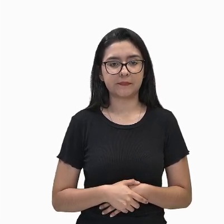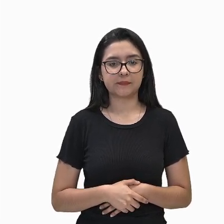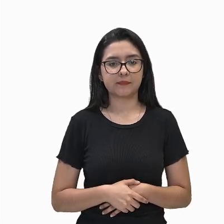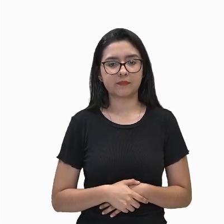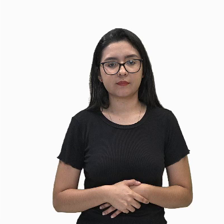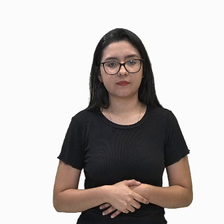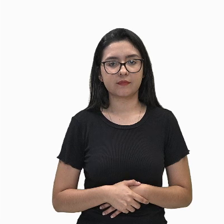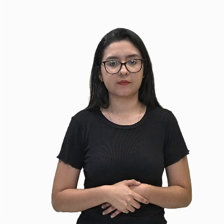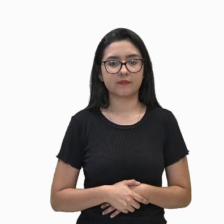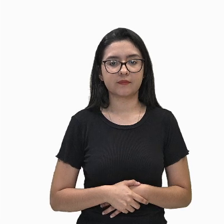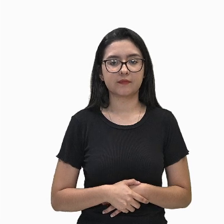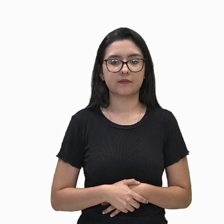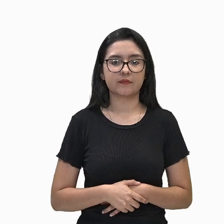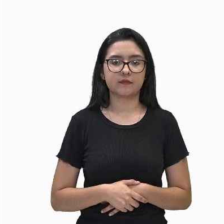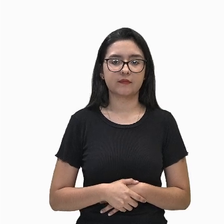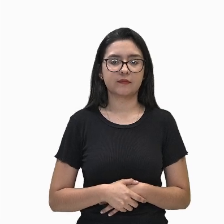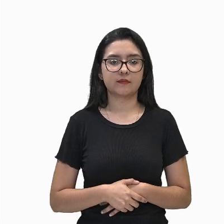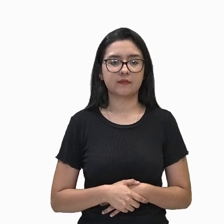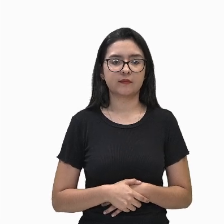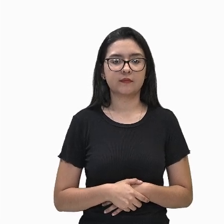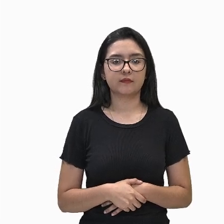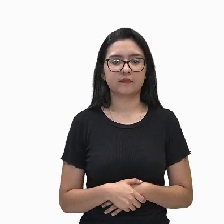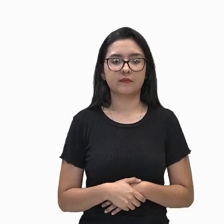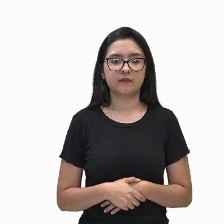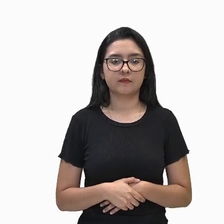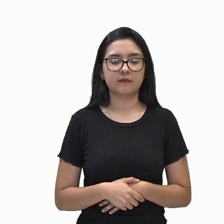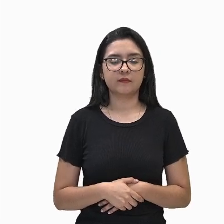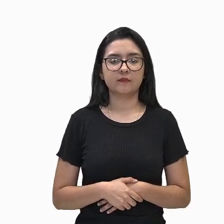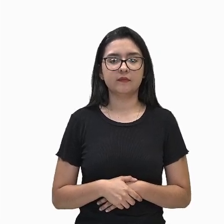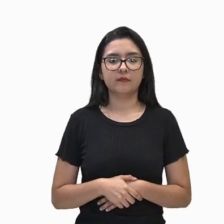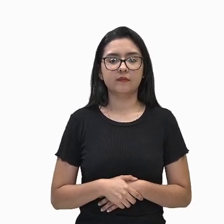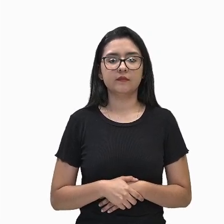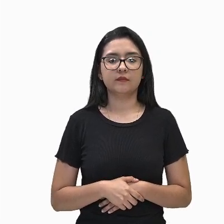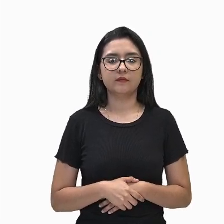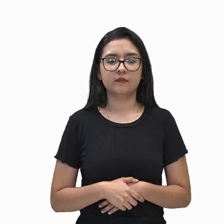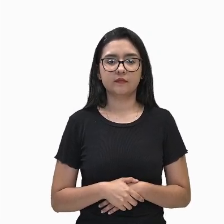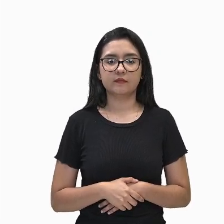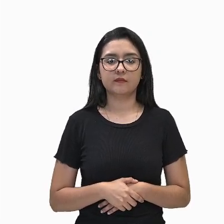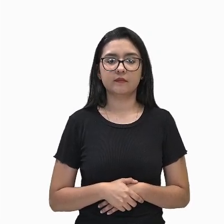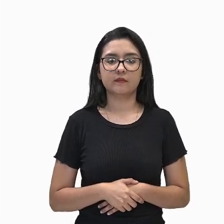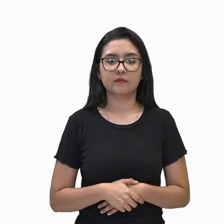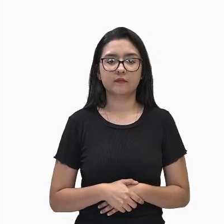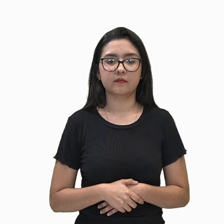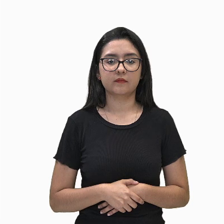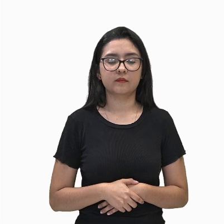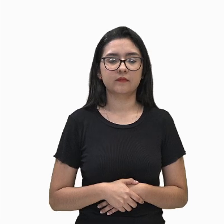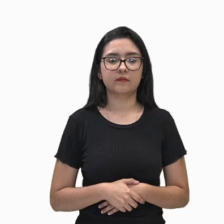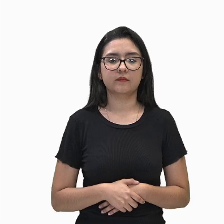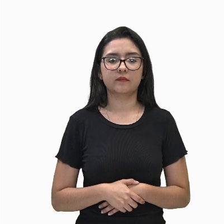doctor. Trabalha em um hospital ou clínica. Então, ele